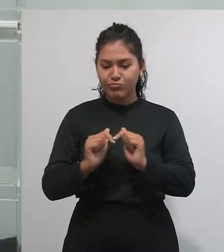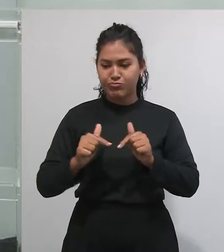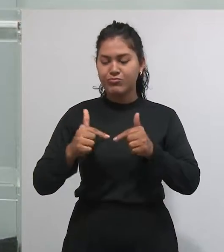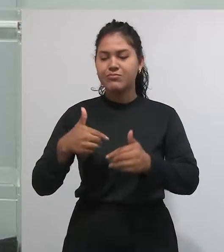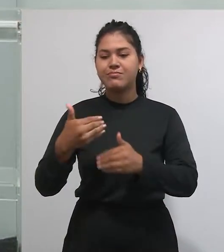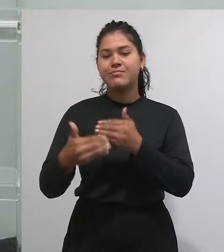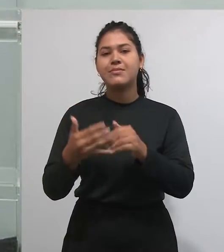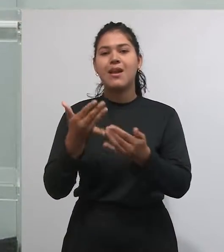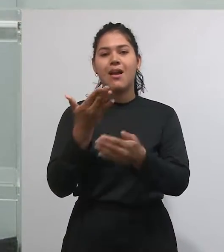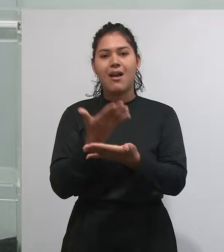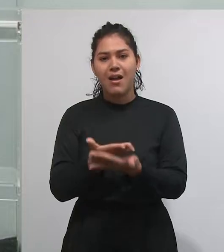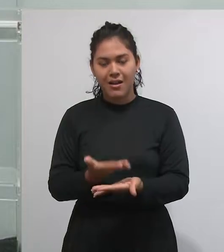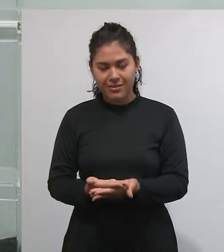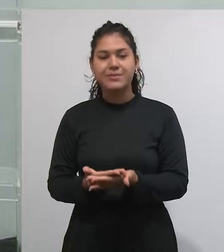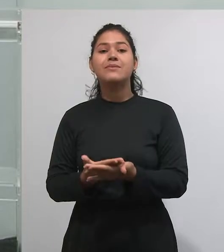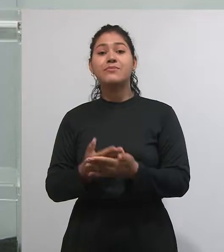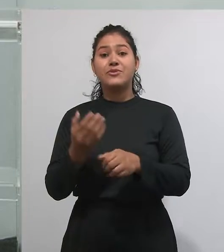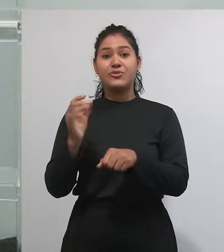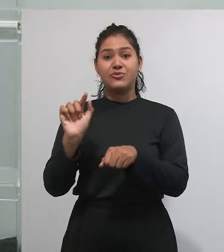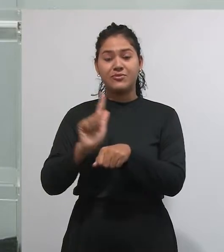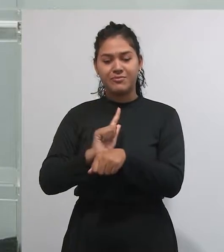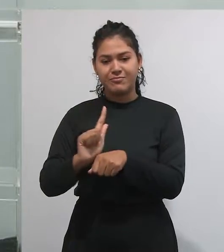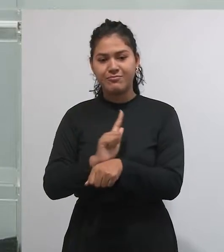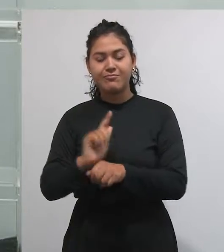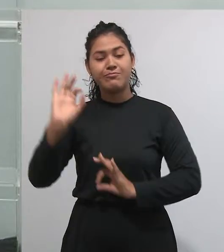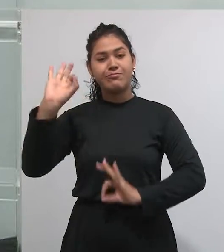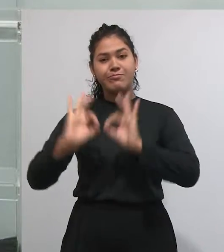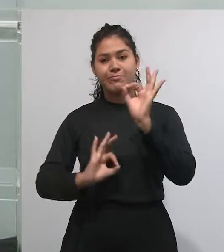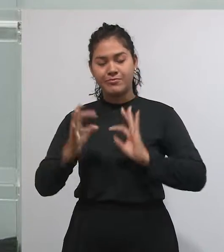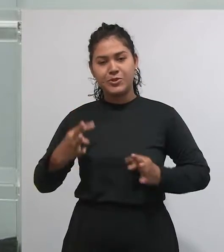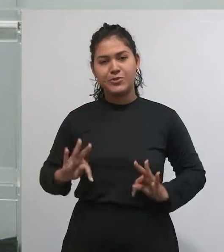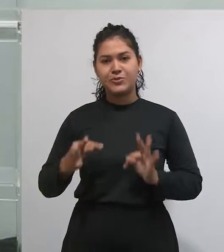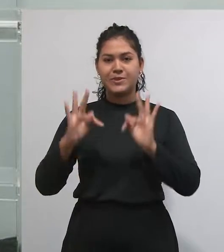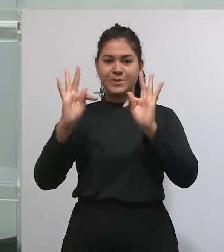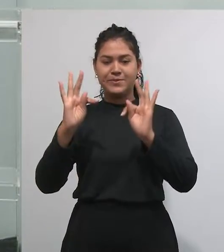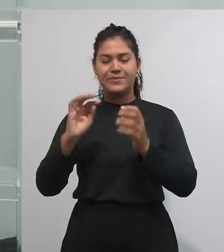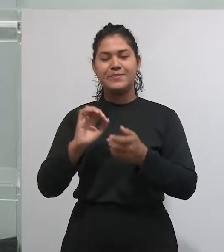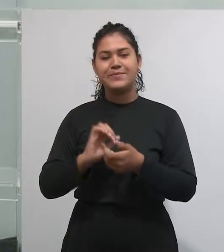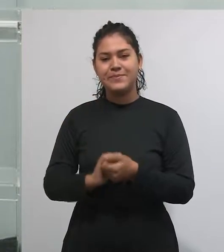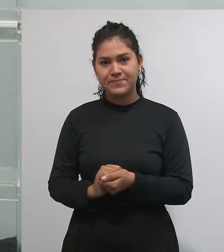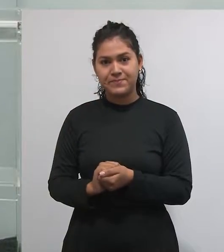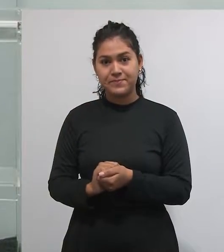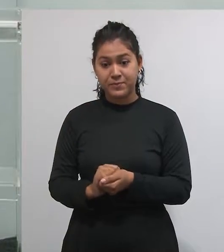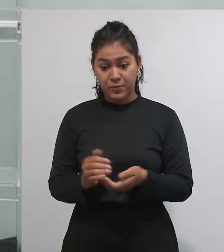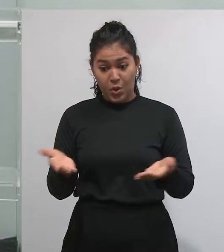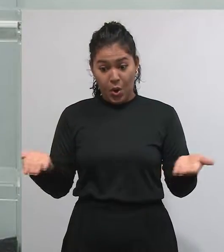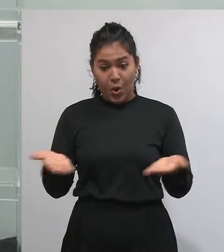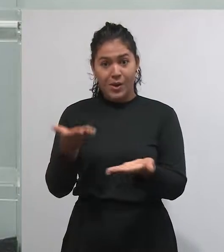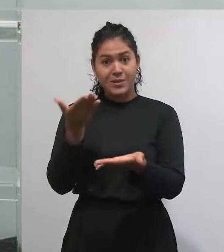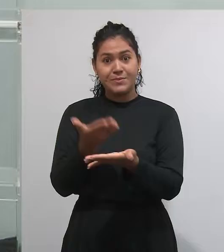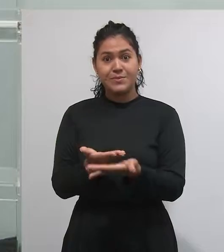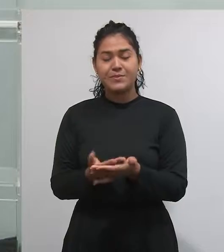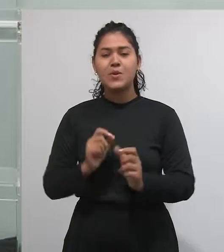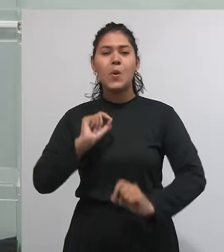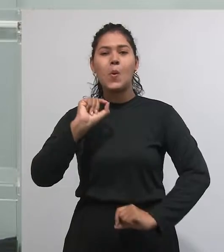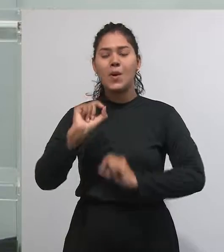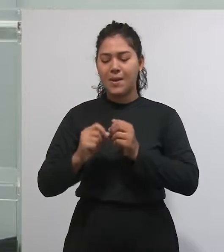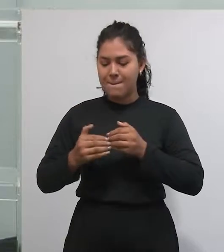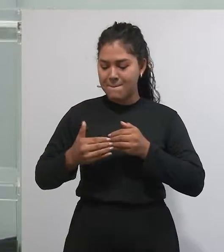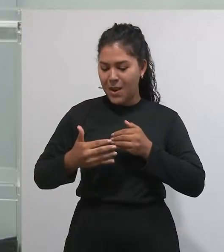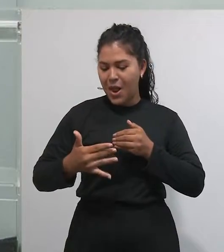estamos na jornada de organização e gestão da educação básica, profissional e tecnológica. Nesse episódio,